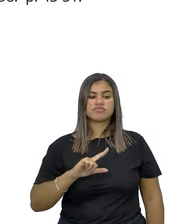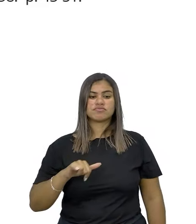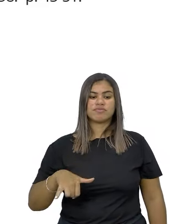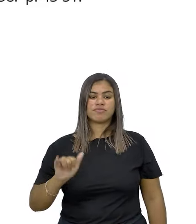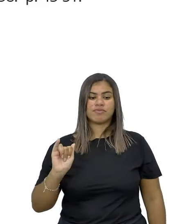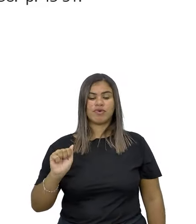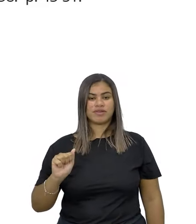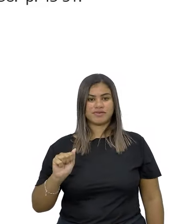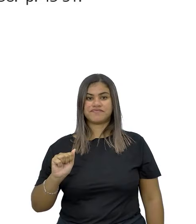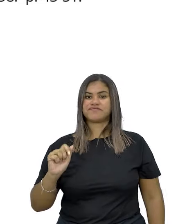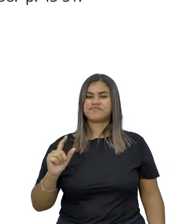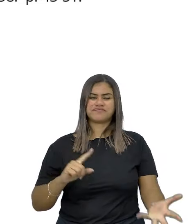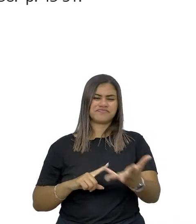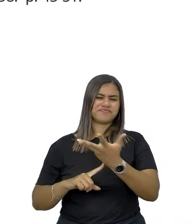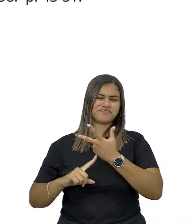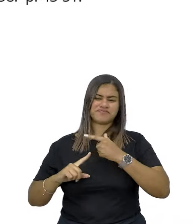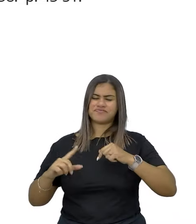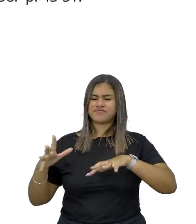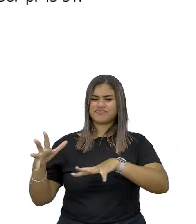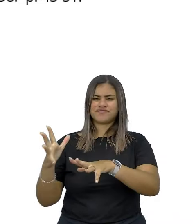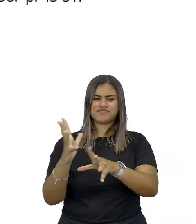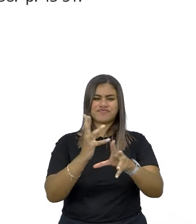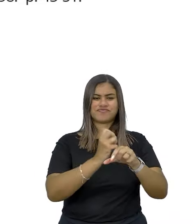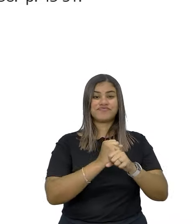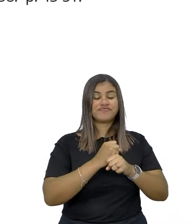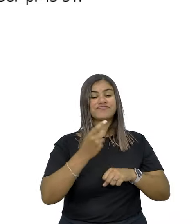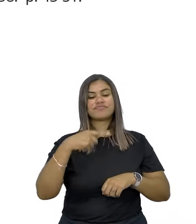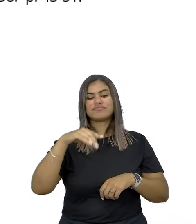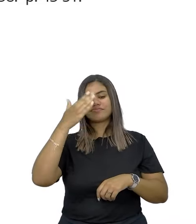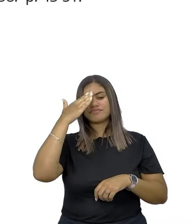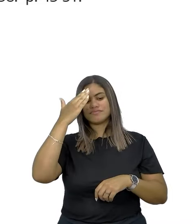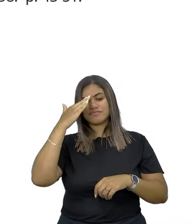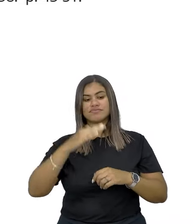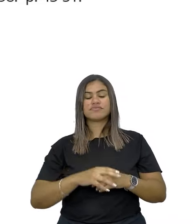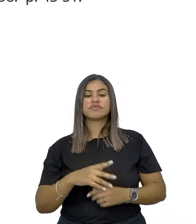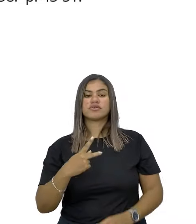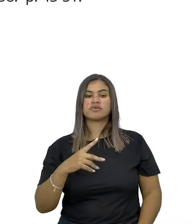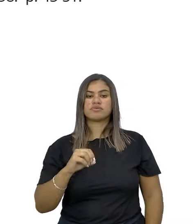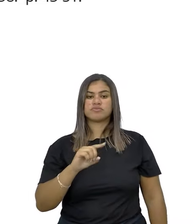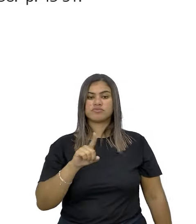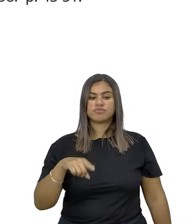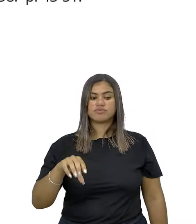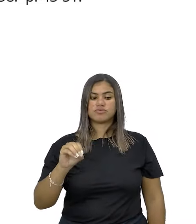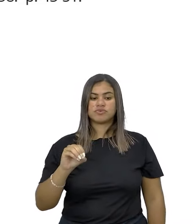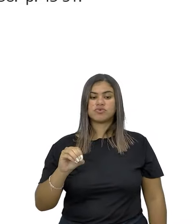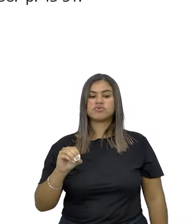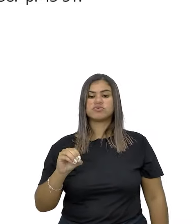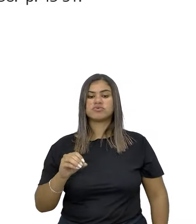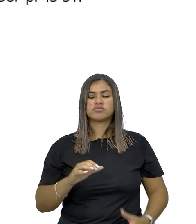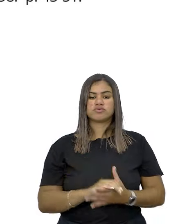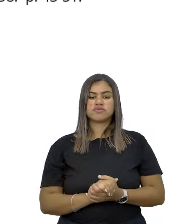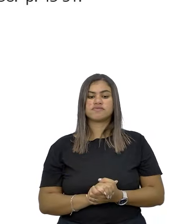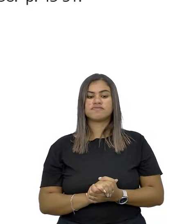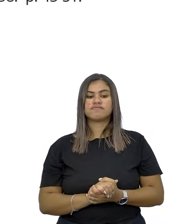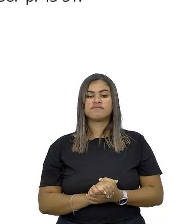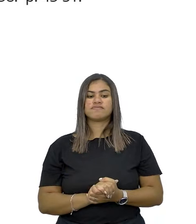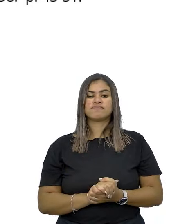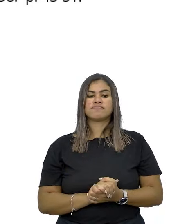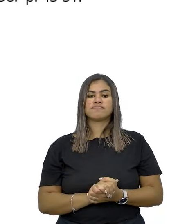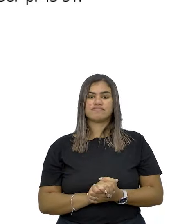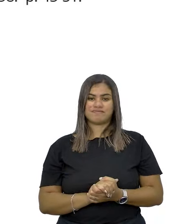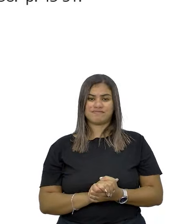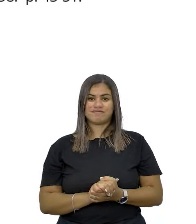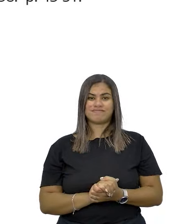que é uma excelente leitura, que a gente vai entender muito como funciona isso. Nós temos o POSO, né? Aprender a resolver problemas e resolver problemas